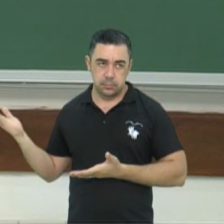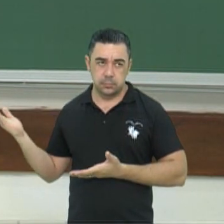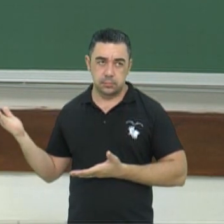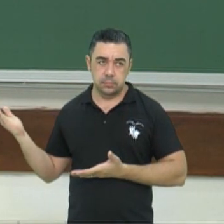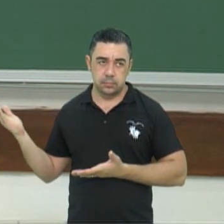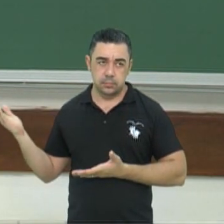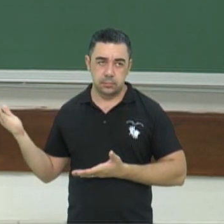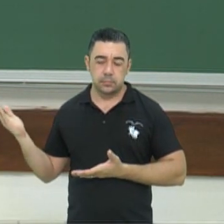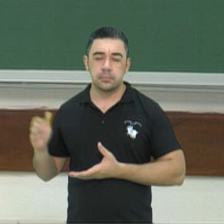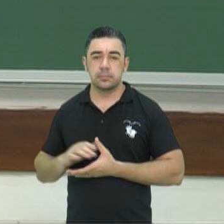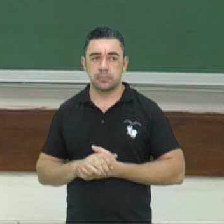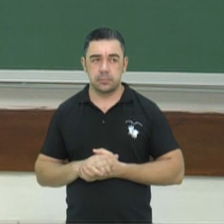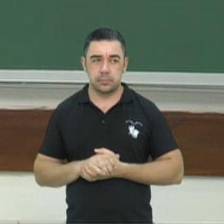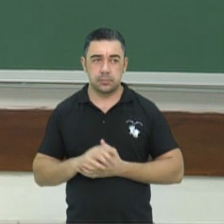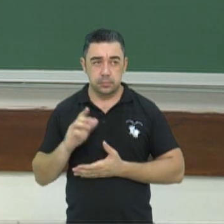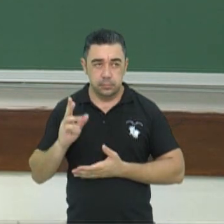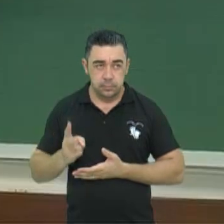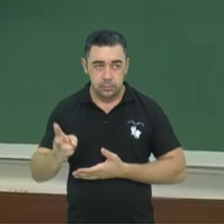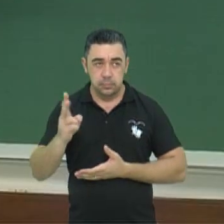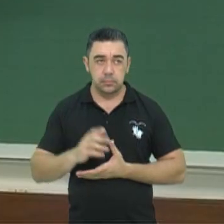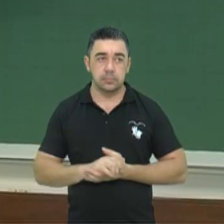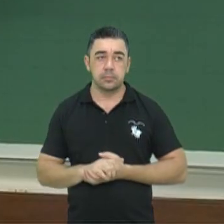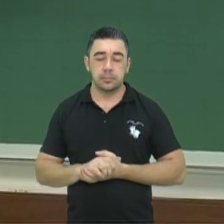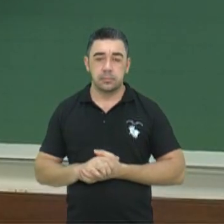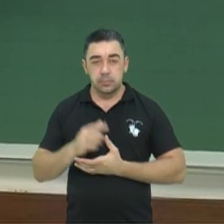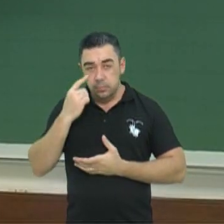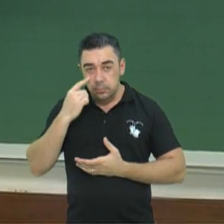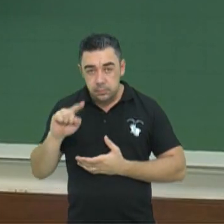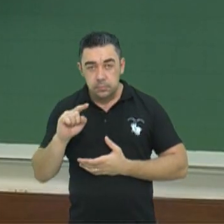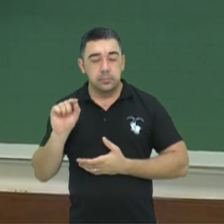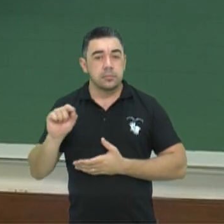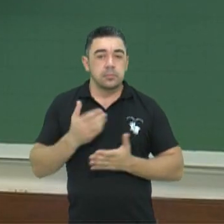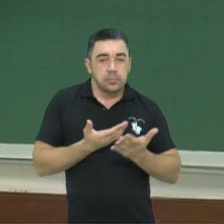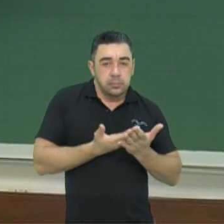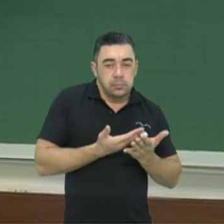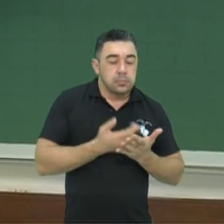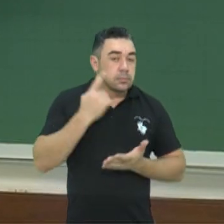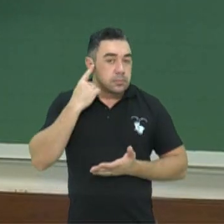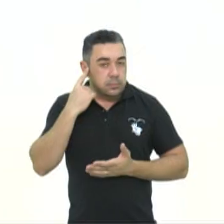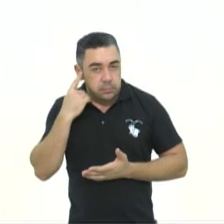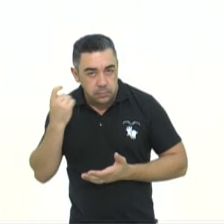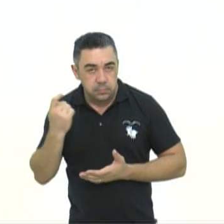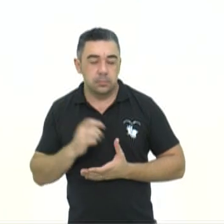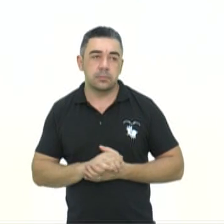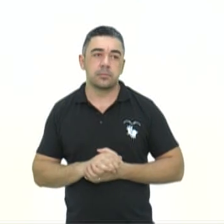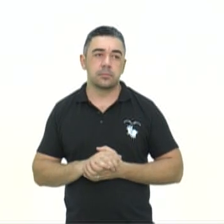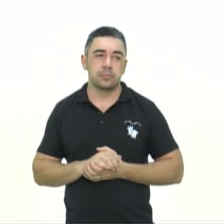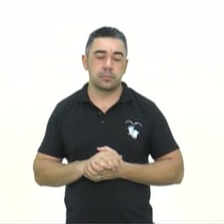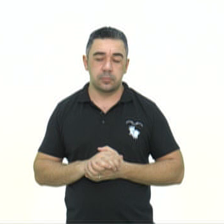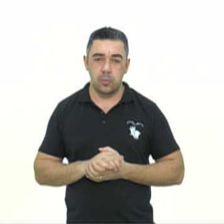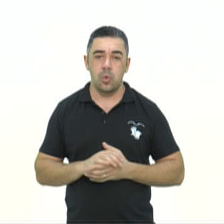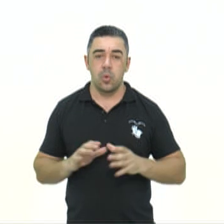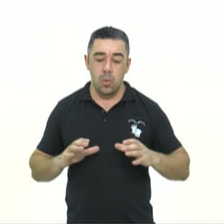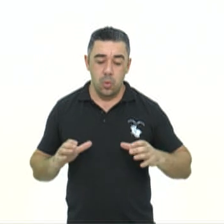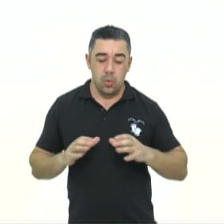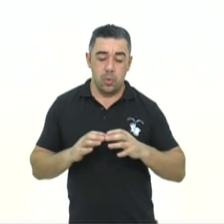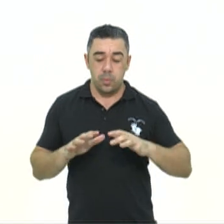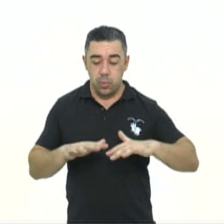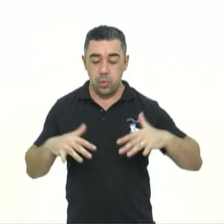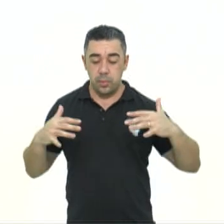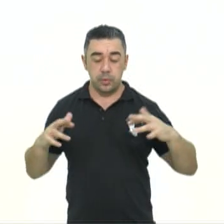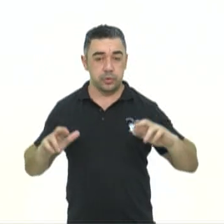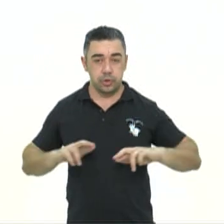Alternativa correta aqui, a C, e vamos para frente. Então, mapeando e estudando sonoridades. Com um público tão diverso,